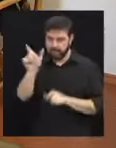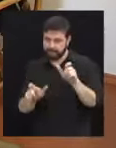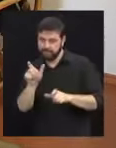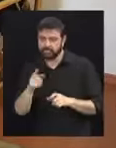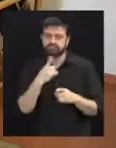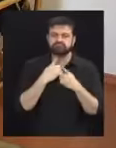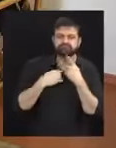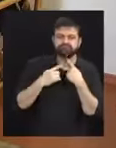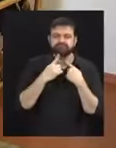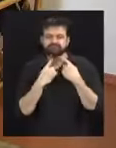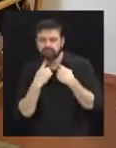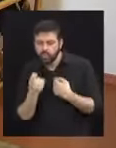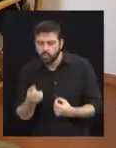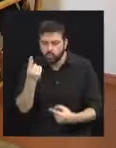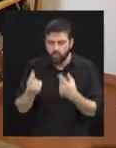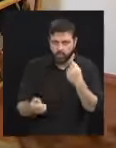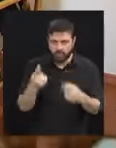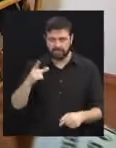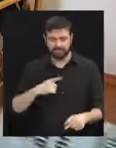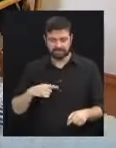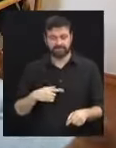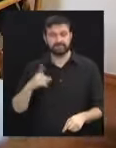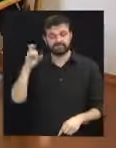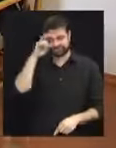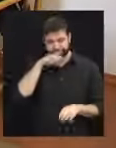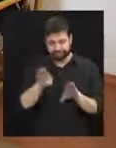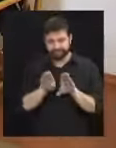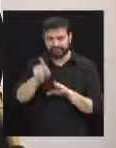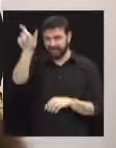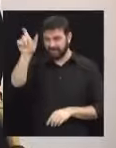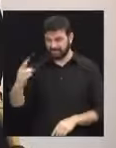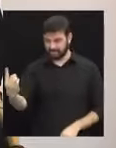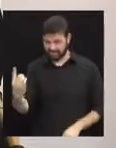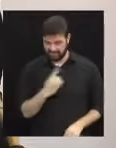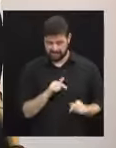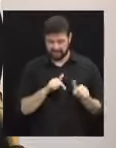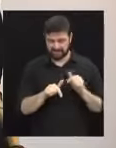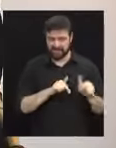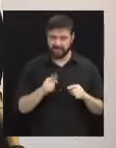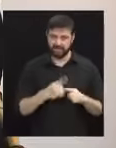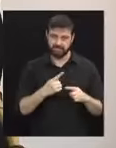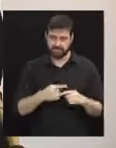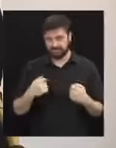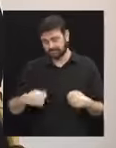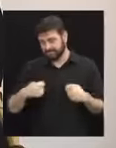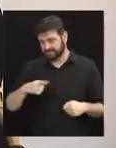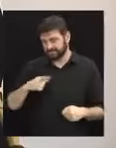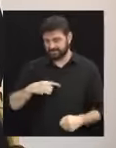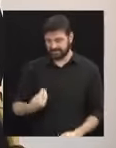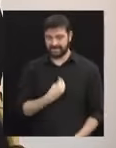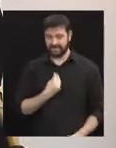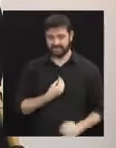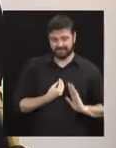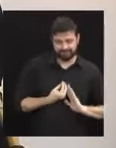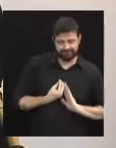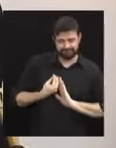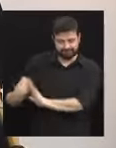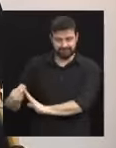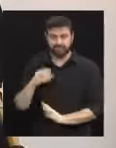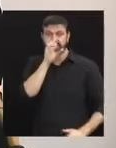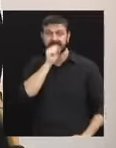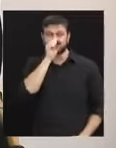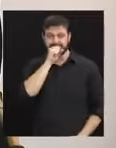outra, mas existe também dificuldade para o voluntário, né, porque requer abdicação de algumas coisas da sua vida, né, por exemplo, os